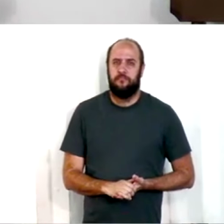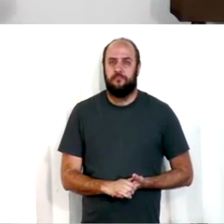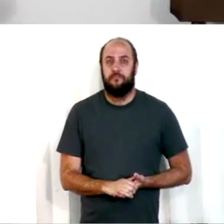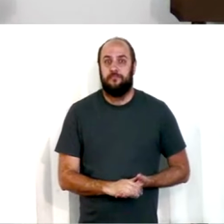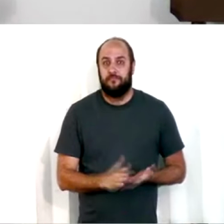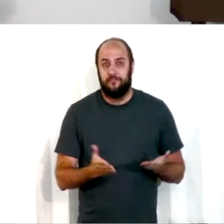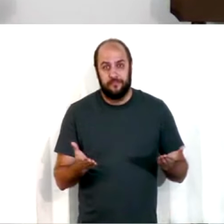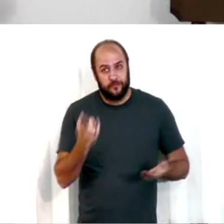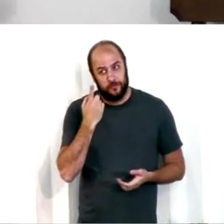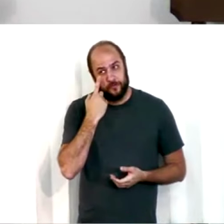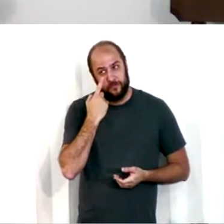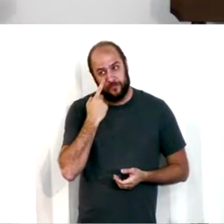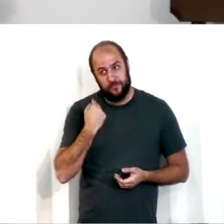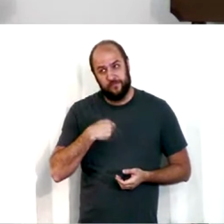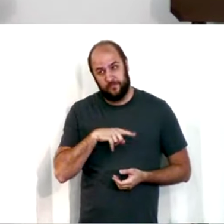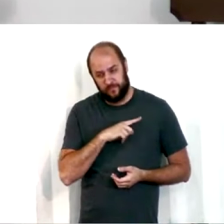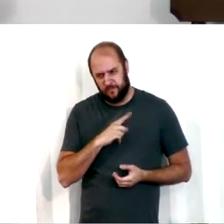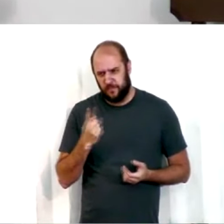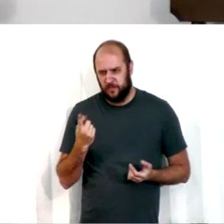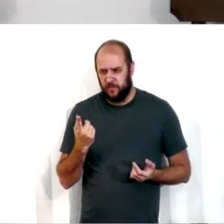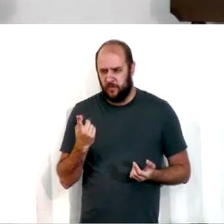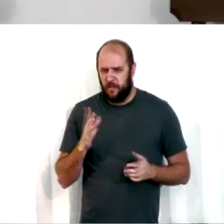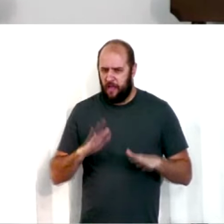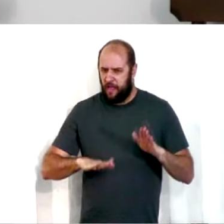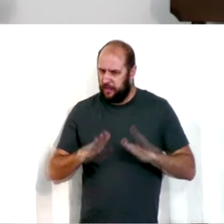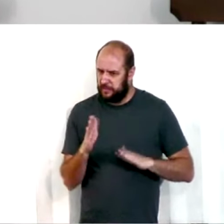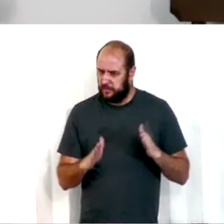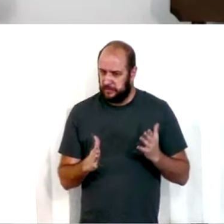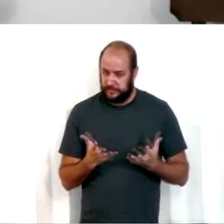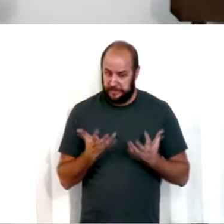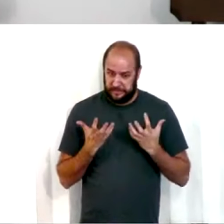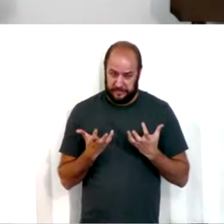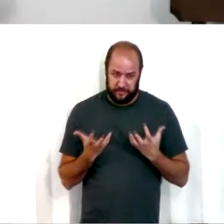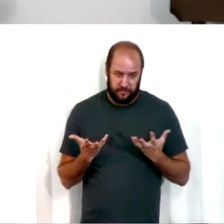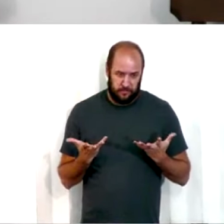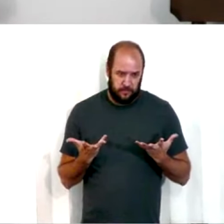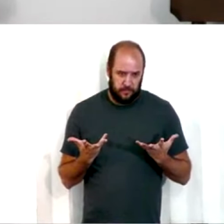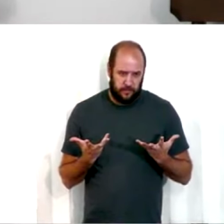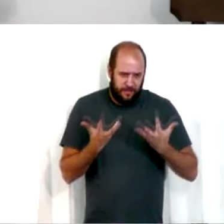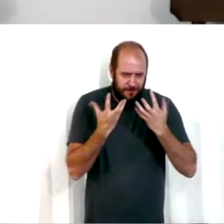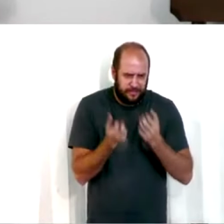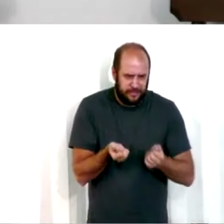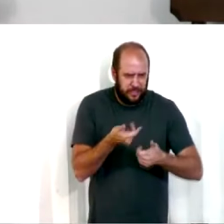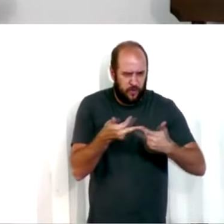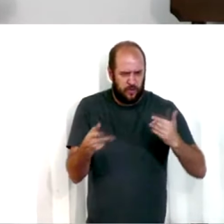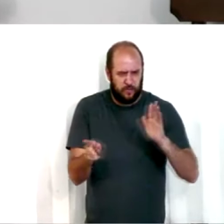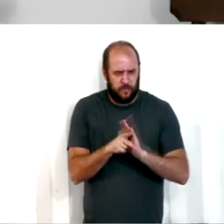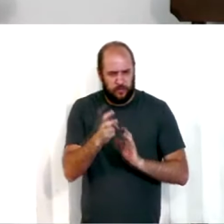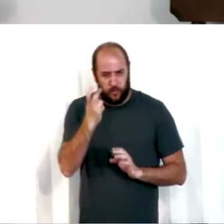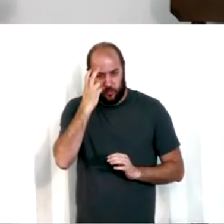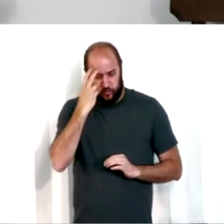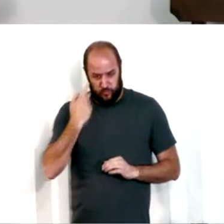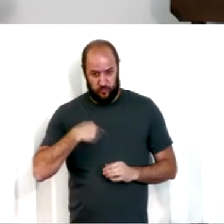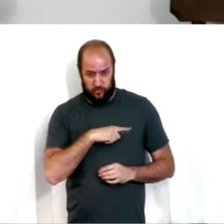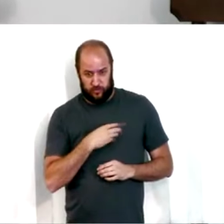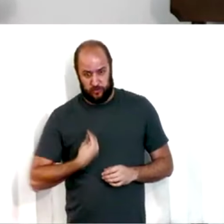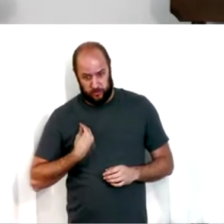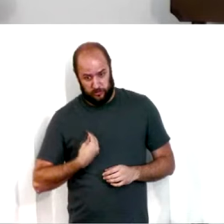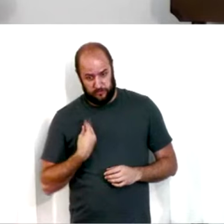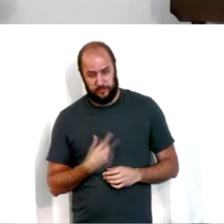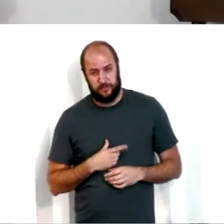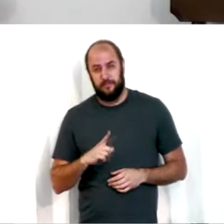Irmãos, temos uma tendência muito forte de adquirirmos e de absorvermos os valores da cultura em que estamos. Existe